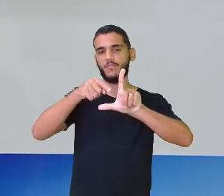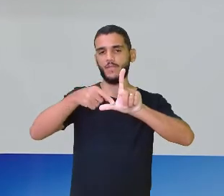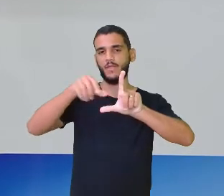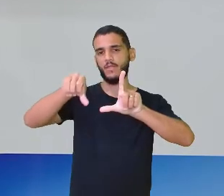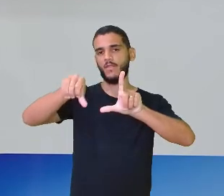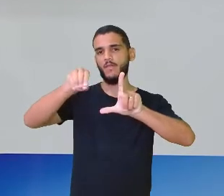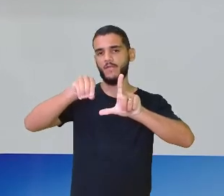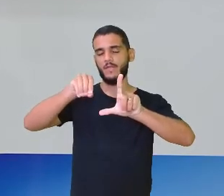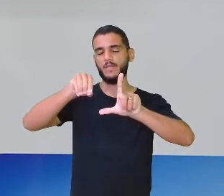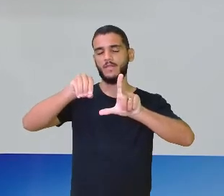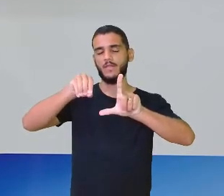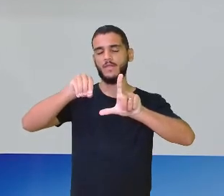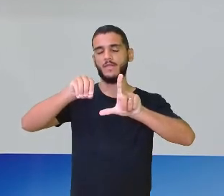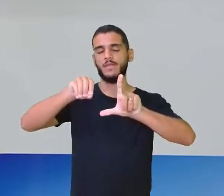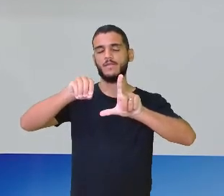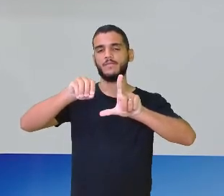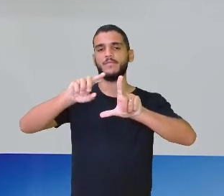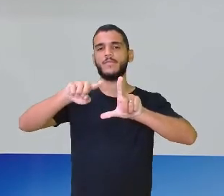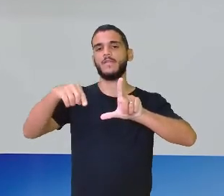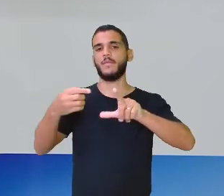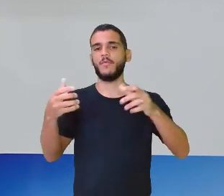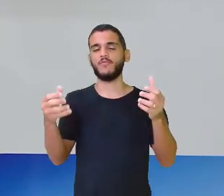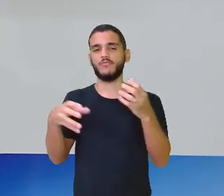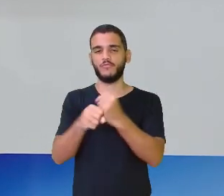ficaria assim,